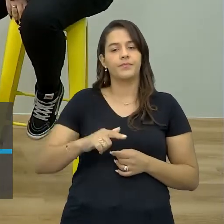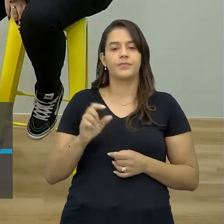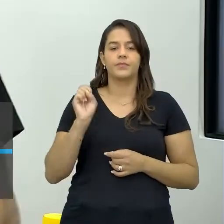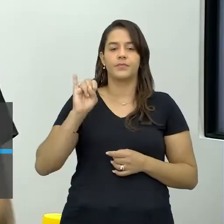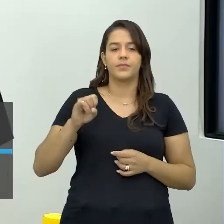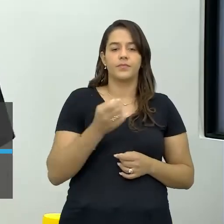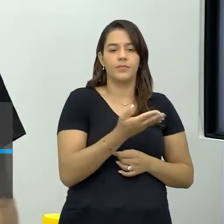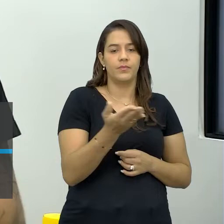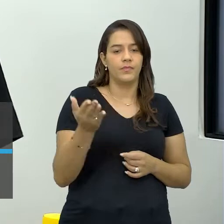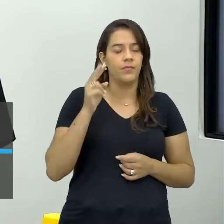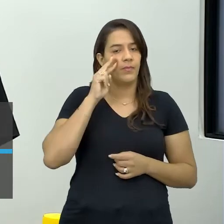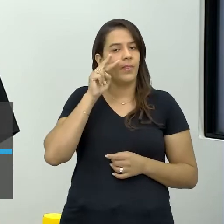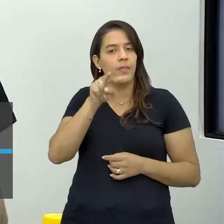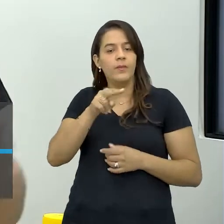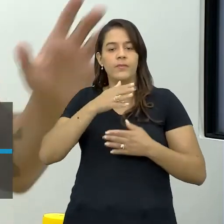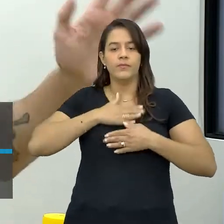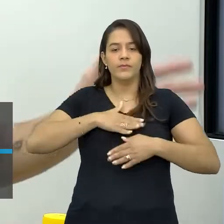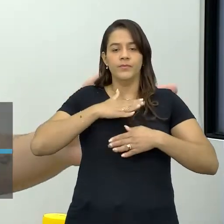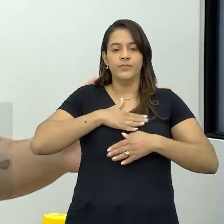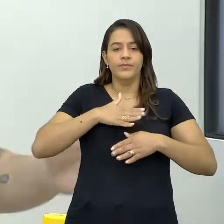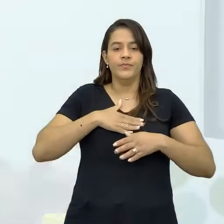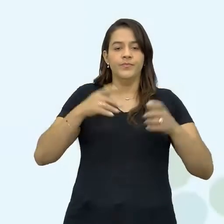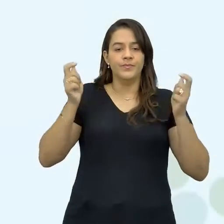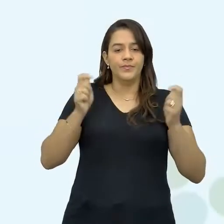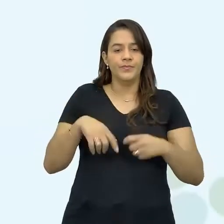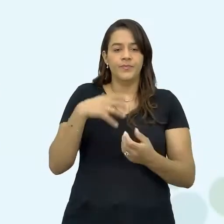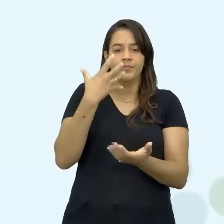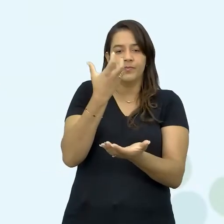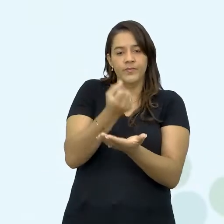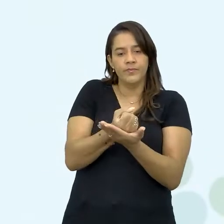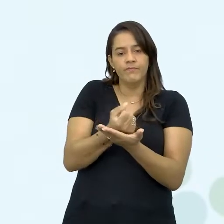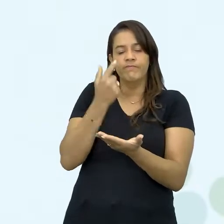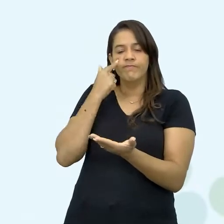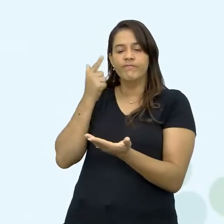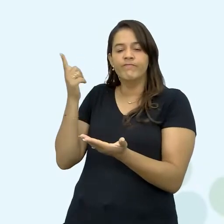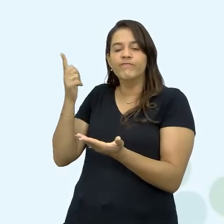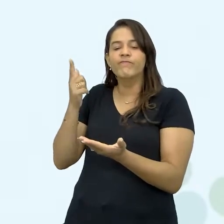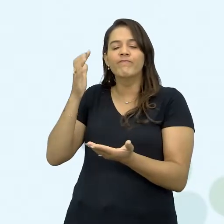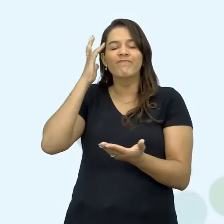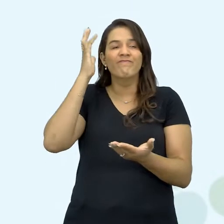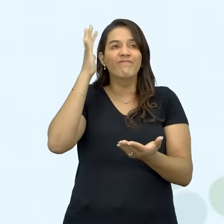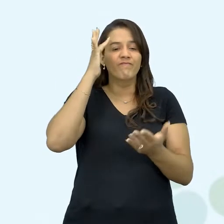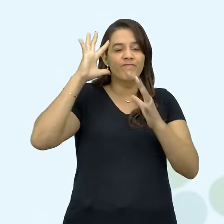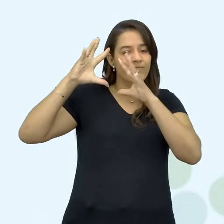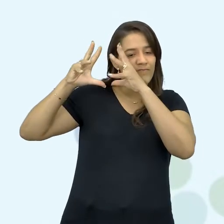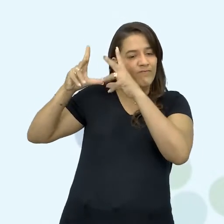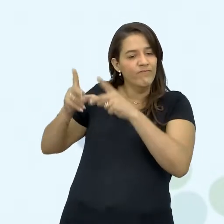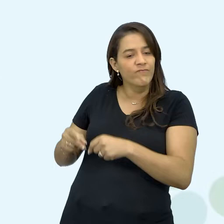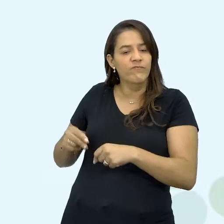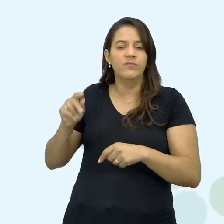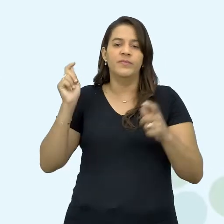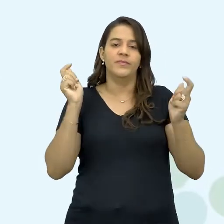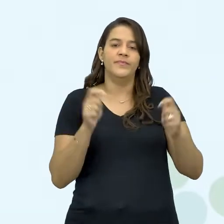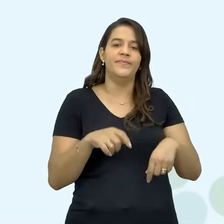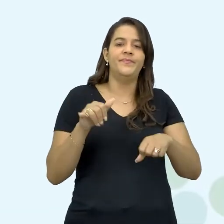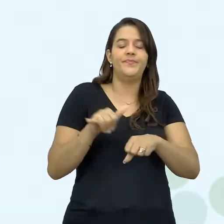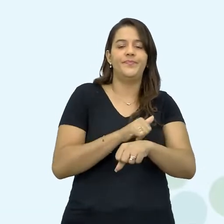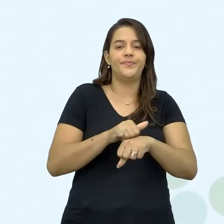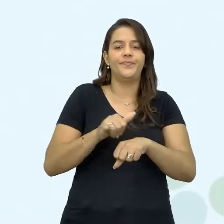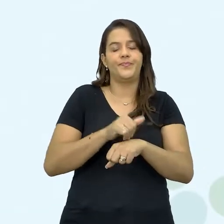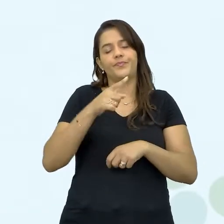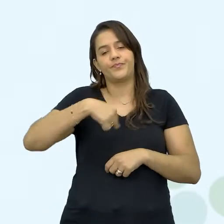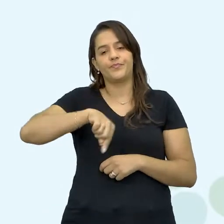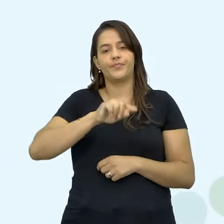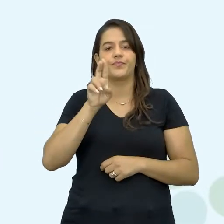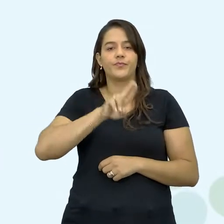quiser ver com calma e que tá certo, pode baixar o material, mas pensando em todos os eixos aqui, seriam todas as estratégias que a gente vai estar utilizando